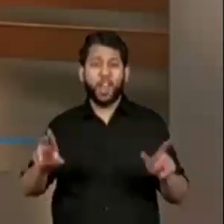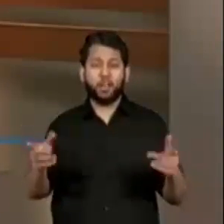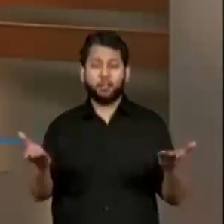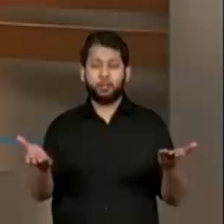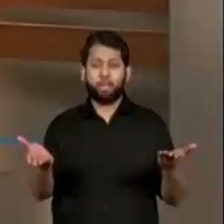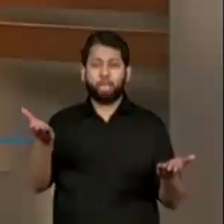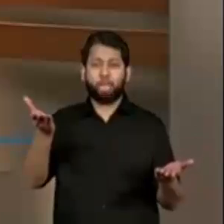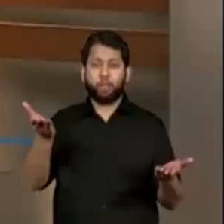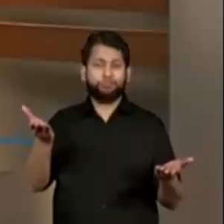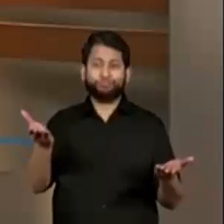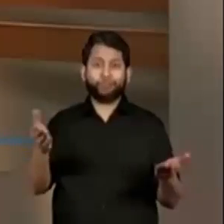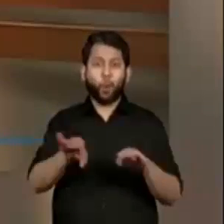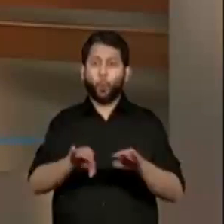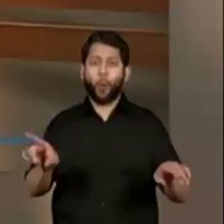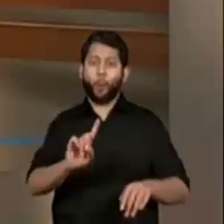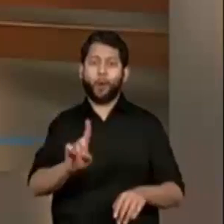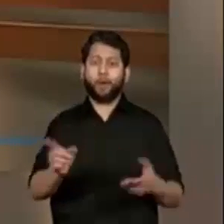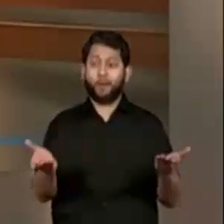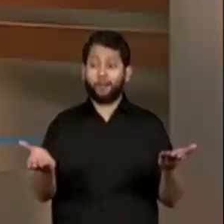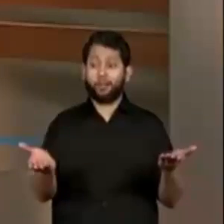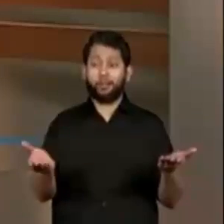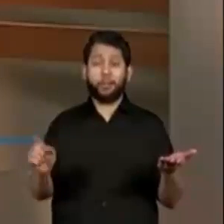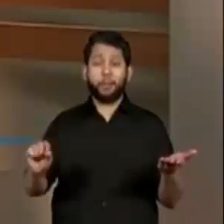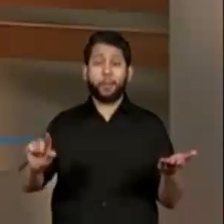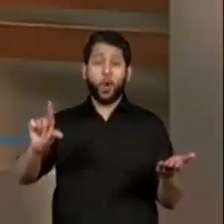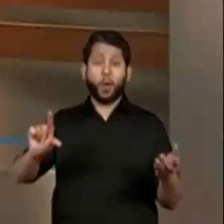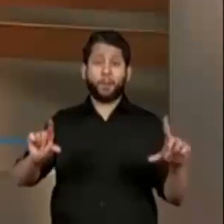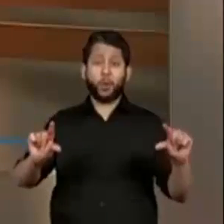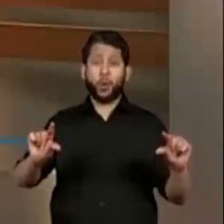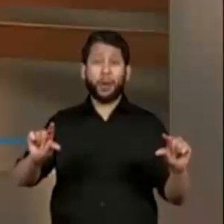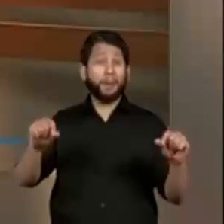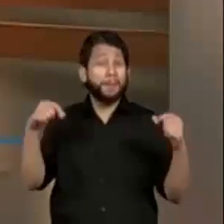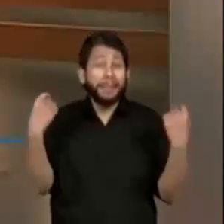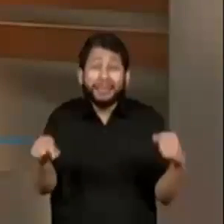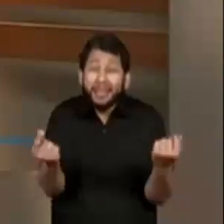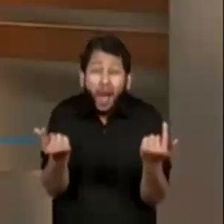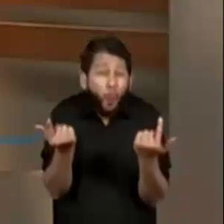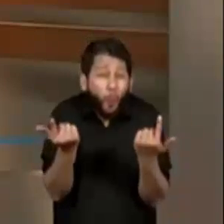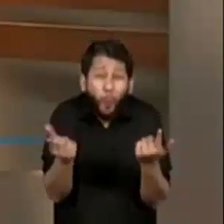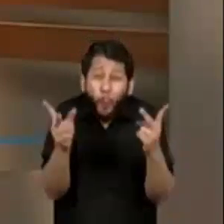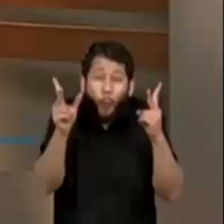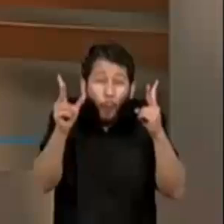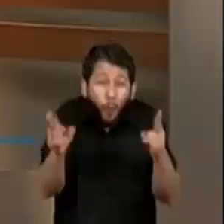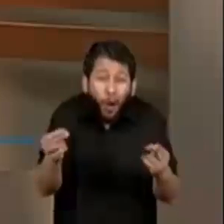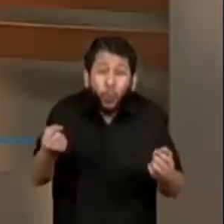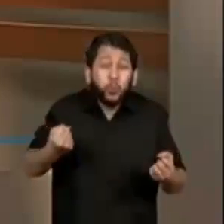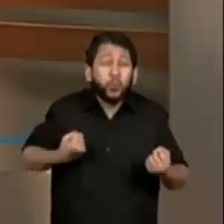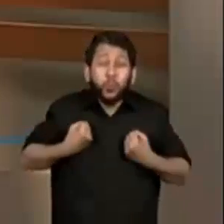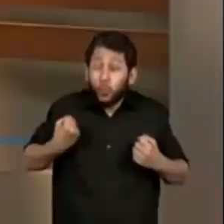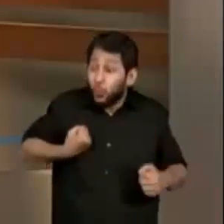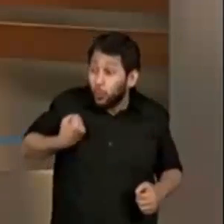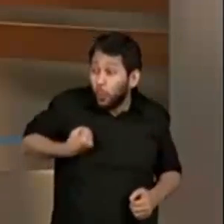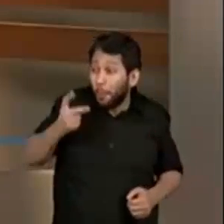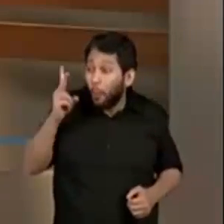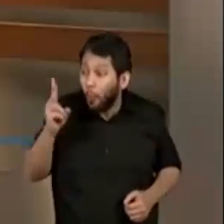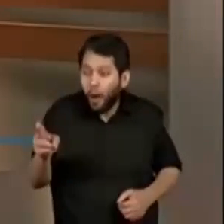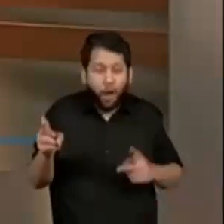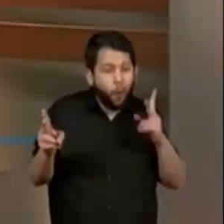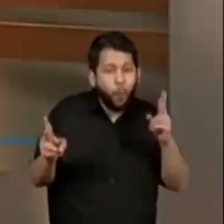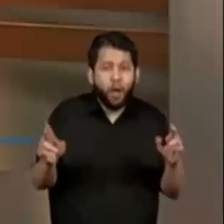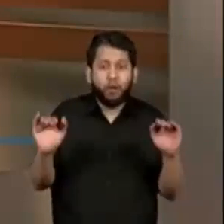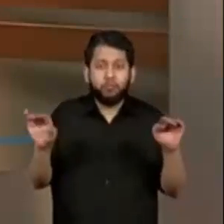elas não têm relação de igualdade. Precisa os dois termos terem o mesmo